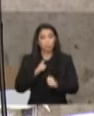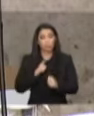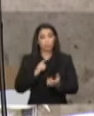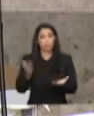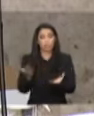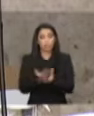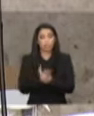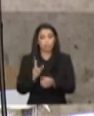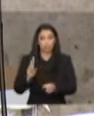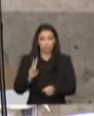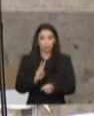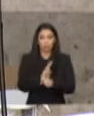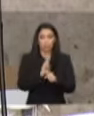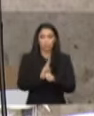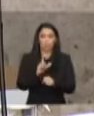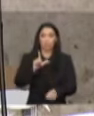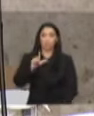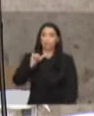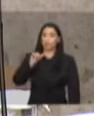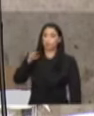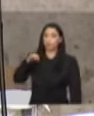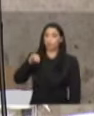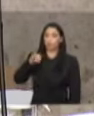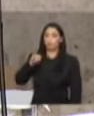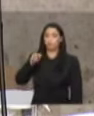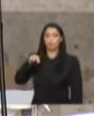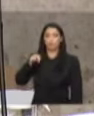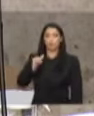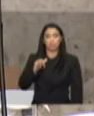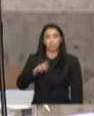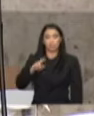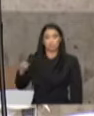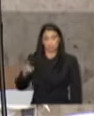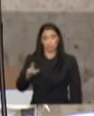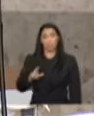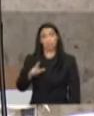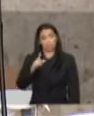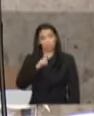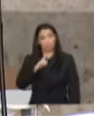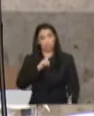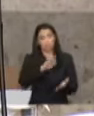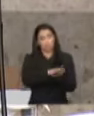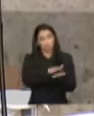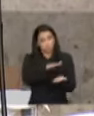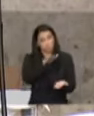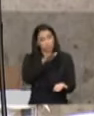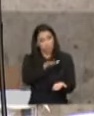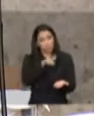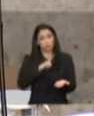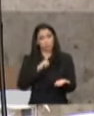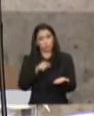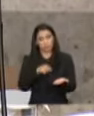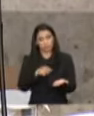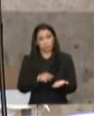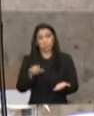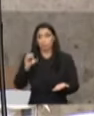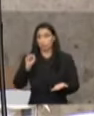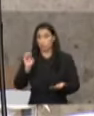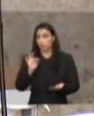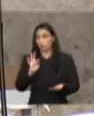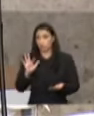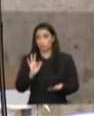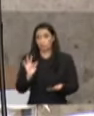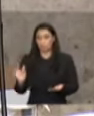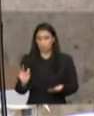que as areia nestes autos e que foi referendar E além disso revendada pelo Supremo além de